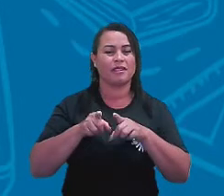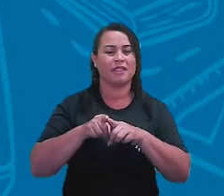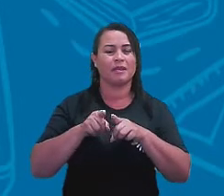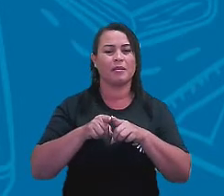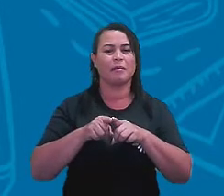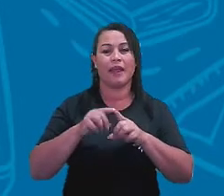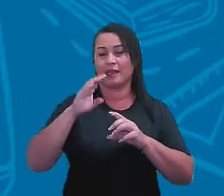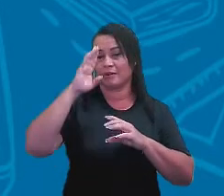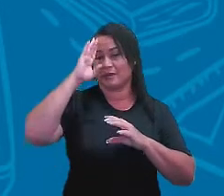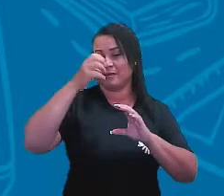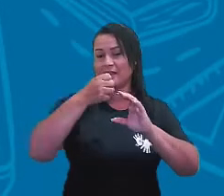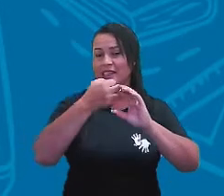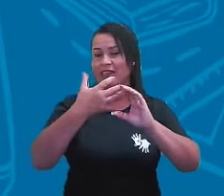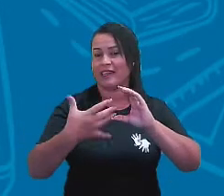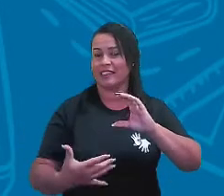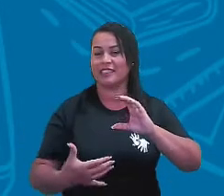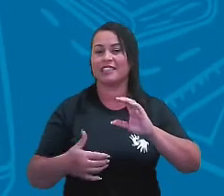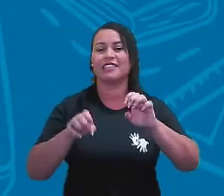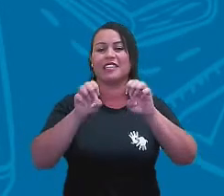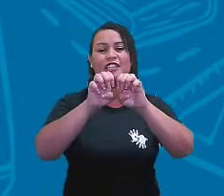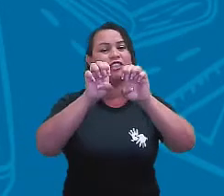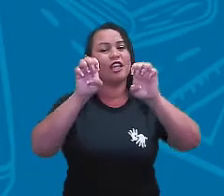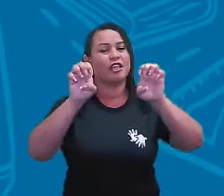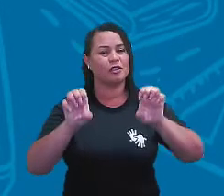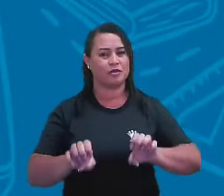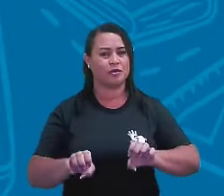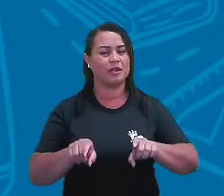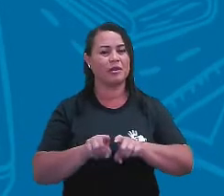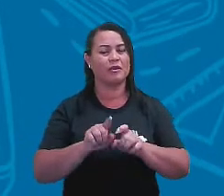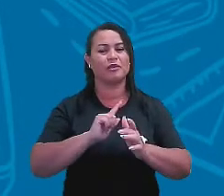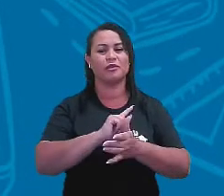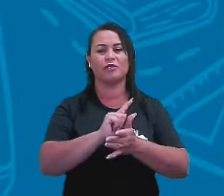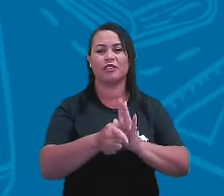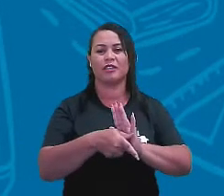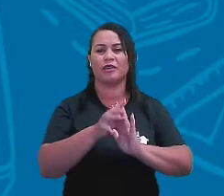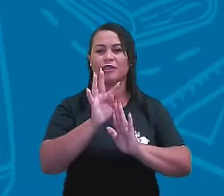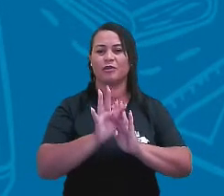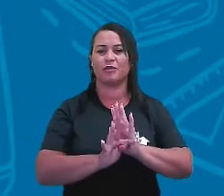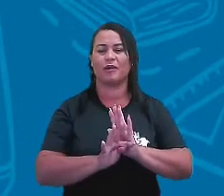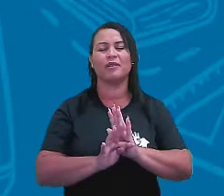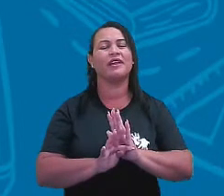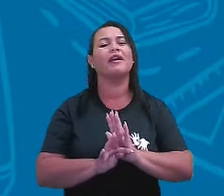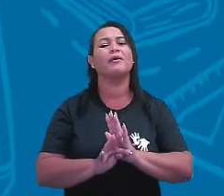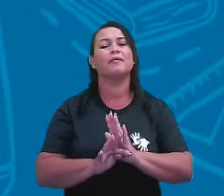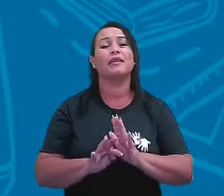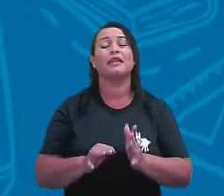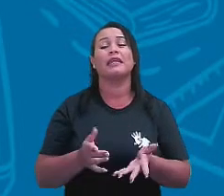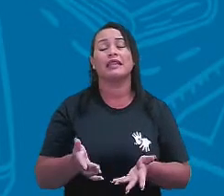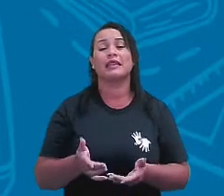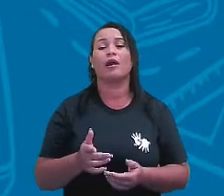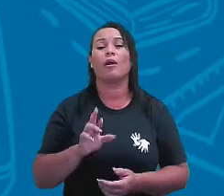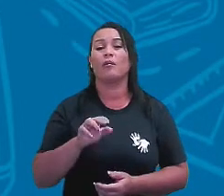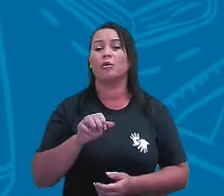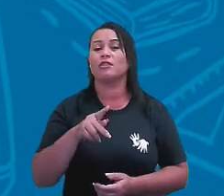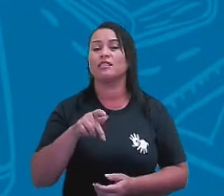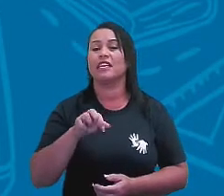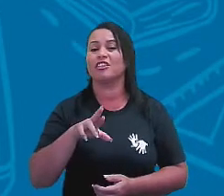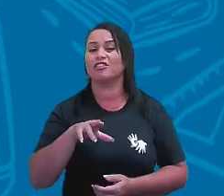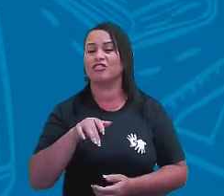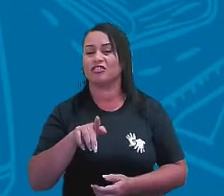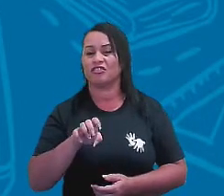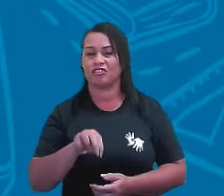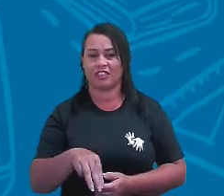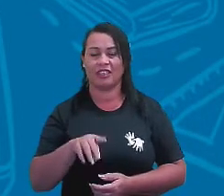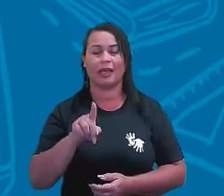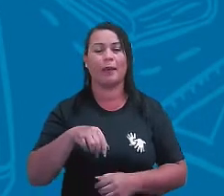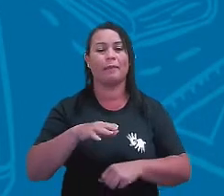principais características e estrutura do gênero textual reportagem. Tá? A habilidade da Base Nacional Comum